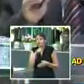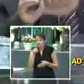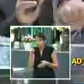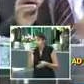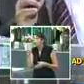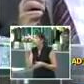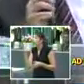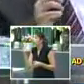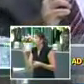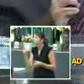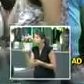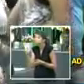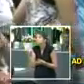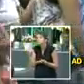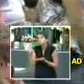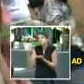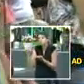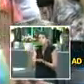dele na tua vida,